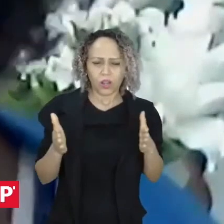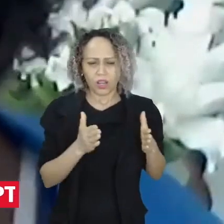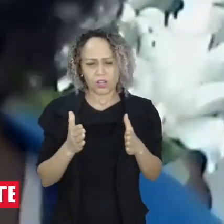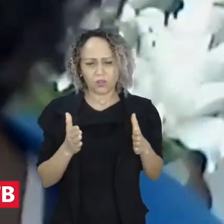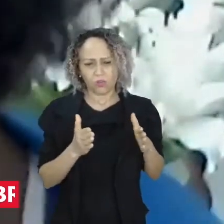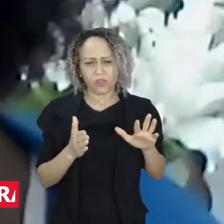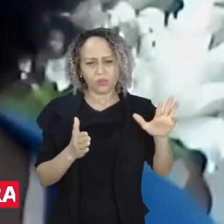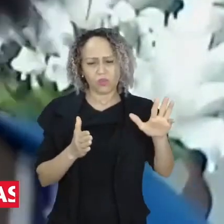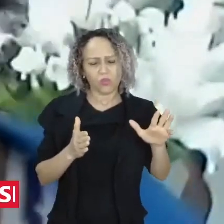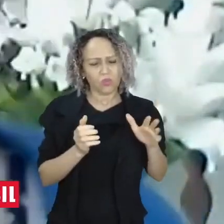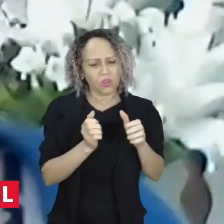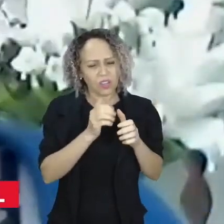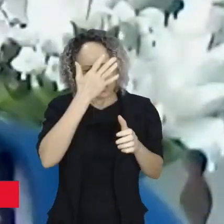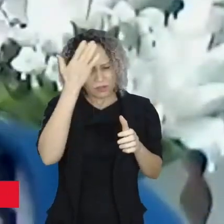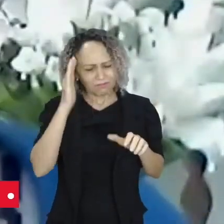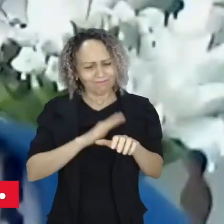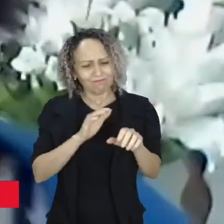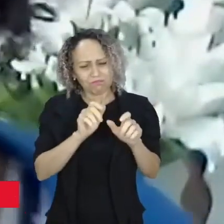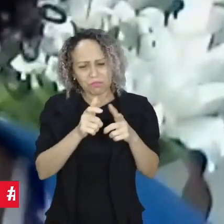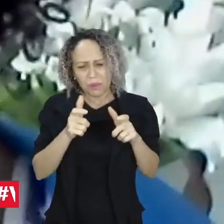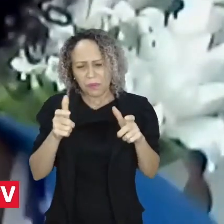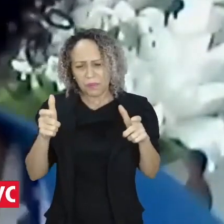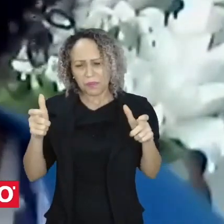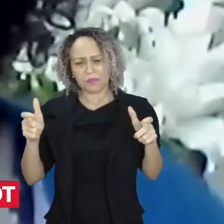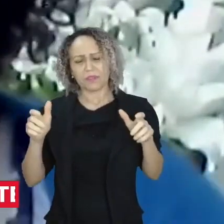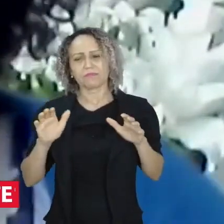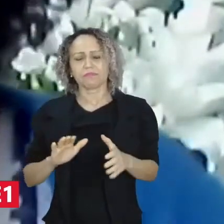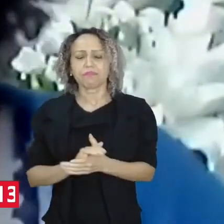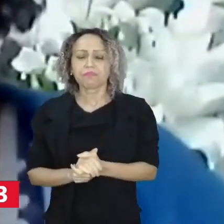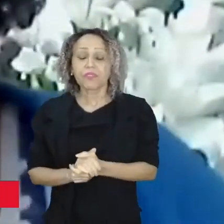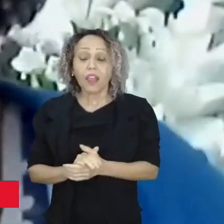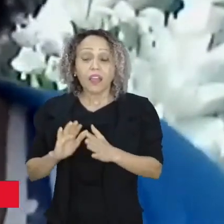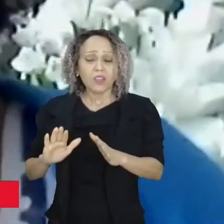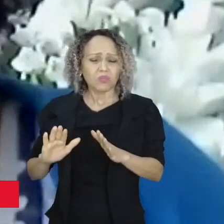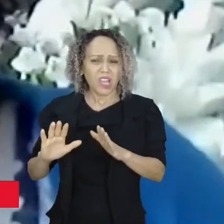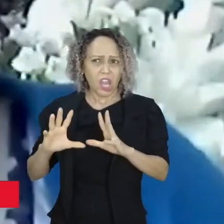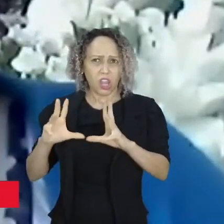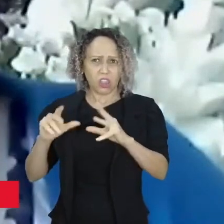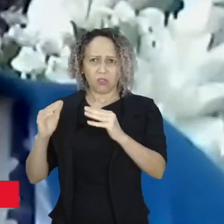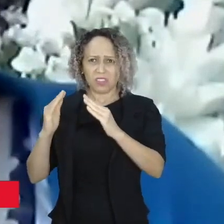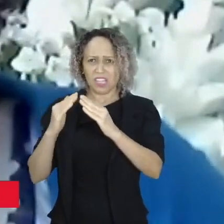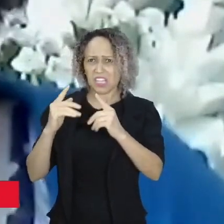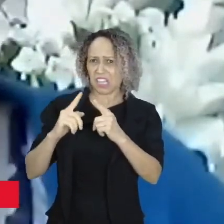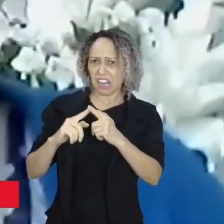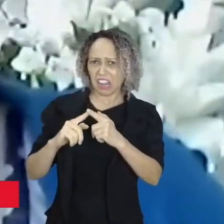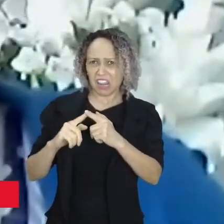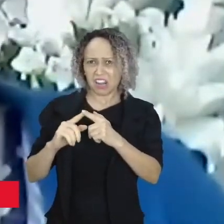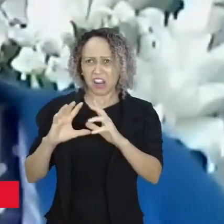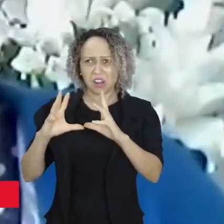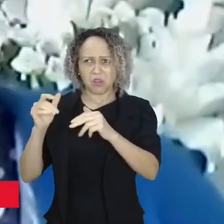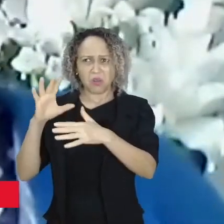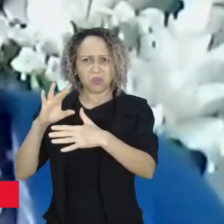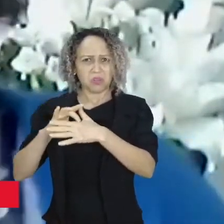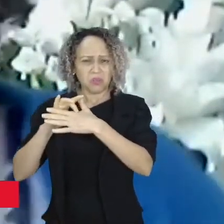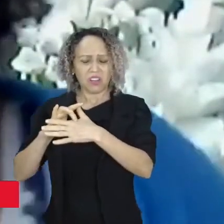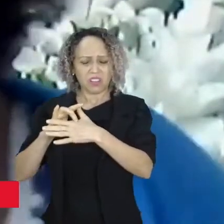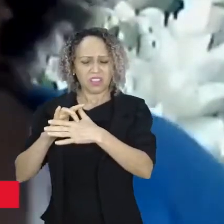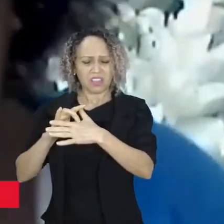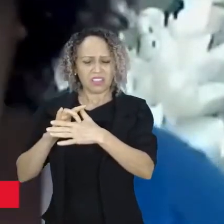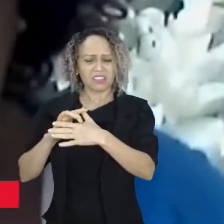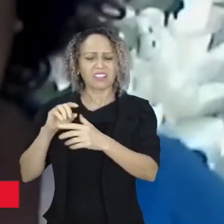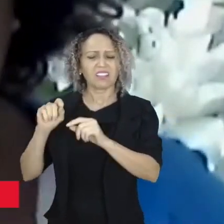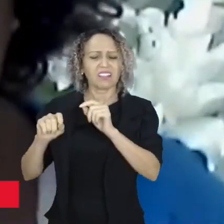Por fim, a deputada falou da relação de Lula com os evangélicos e da expectativa do encontro, né, do presidente, que acontece logo